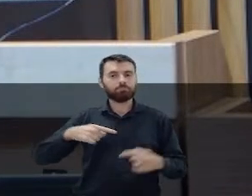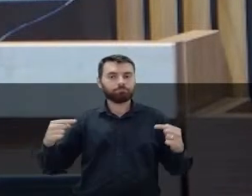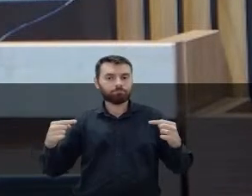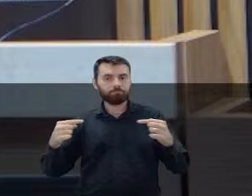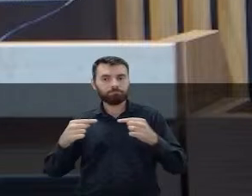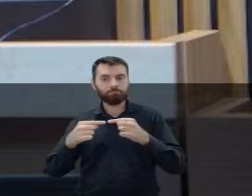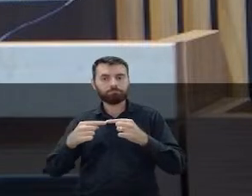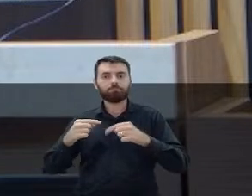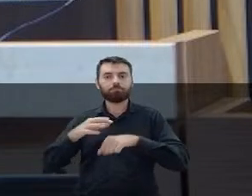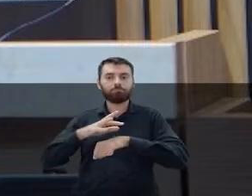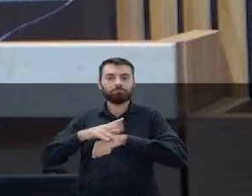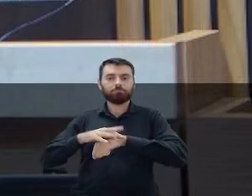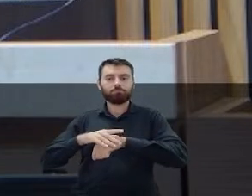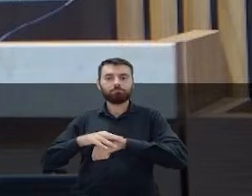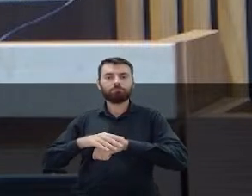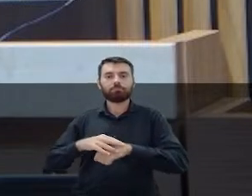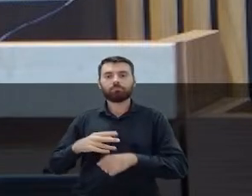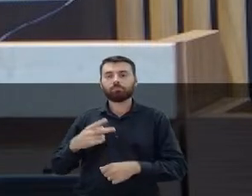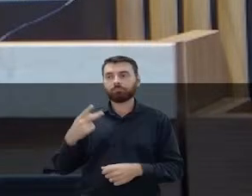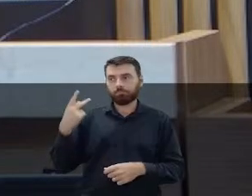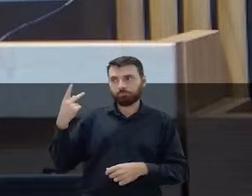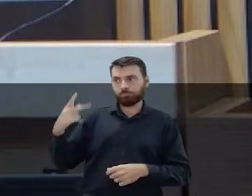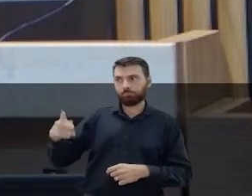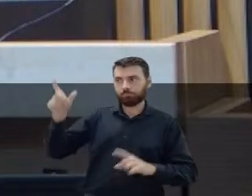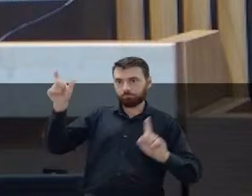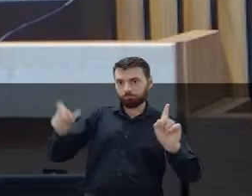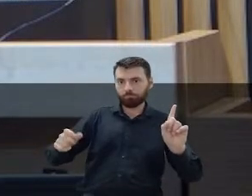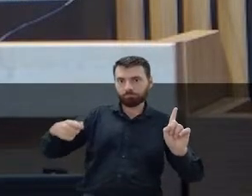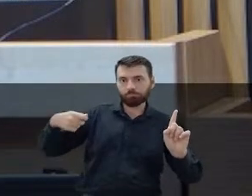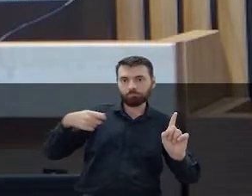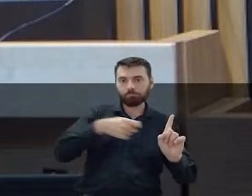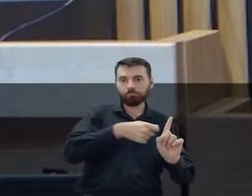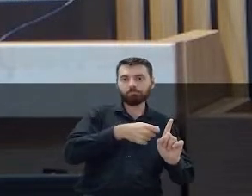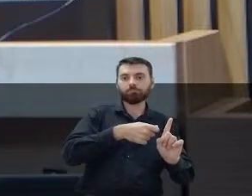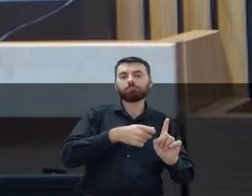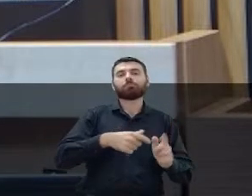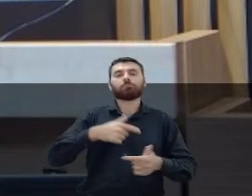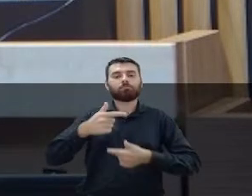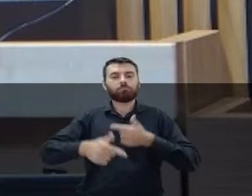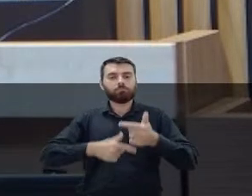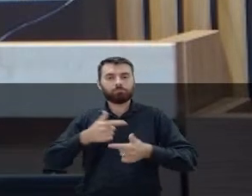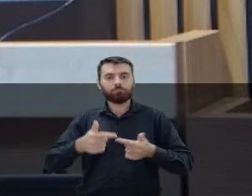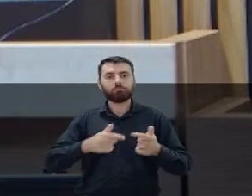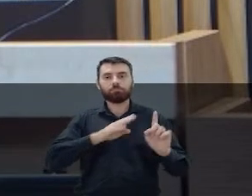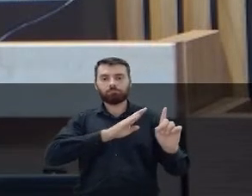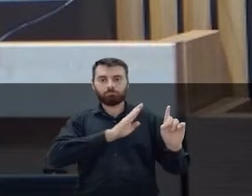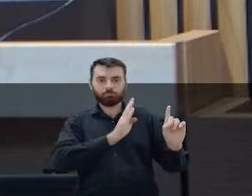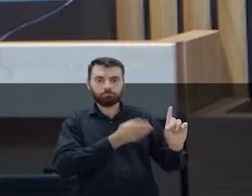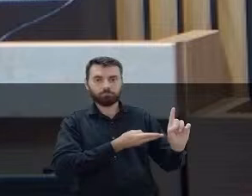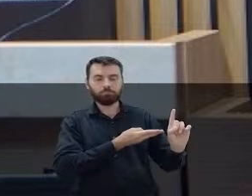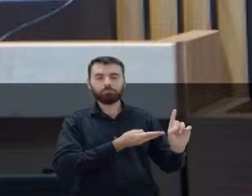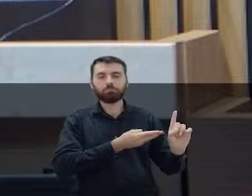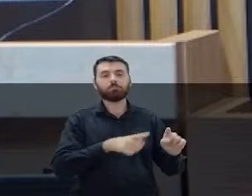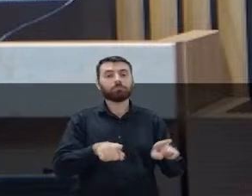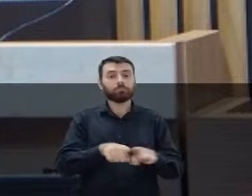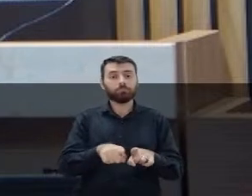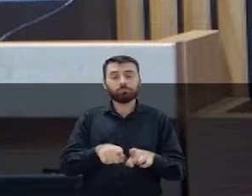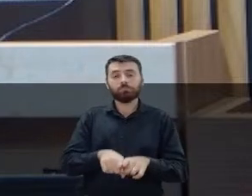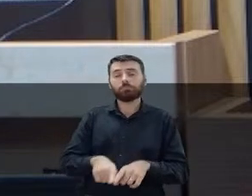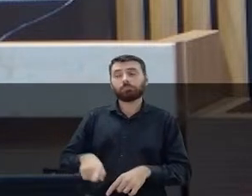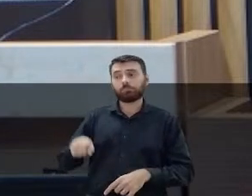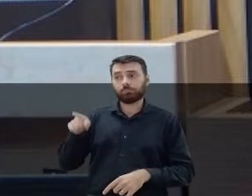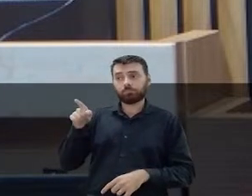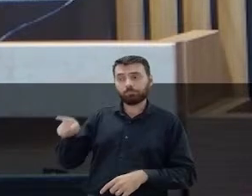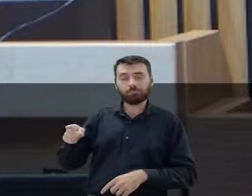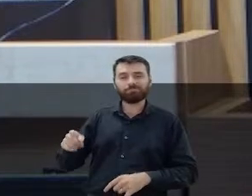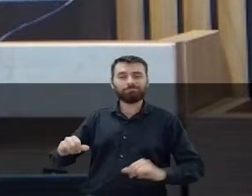doenças que afligem a reclamante com a sua prestação de serviços à ré, bem como o dano suportado pela trabalhadora, que